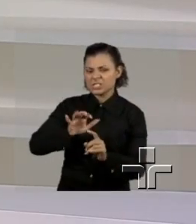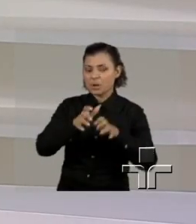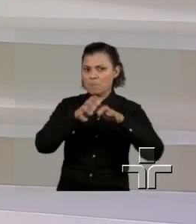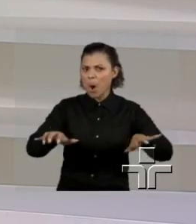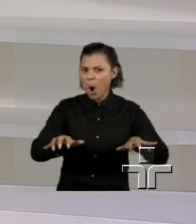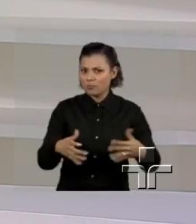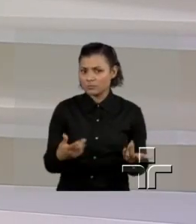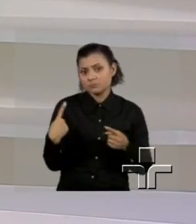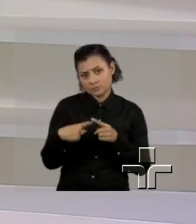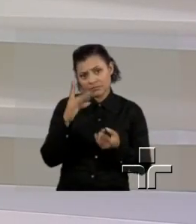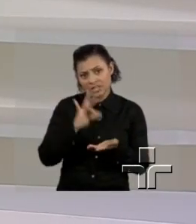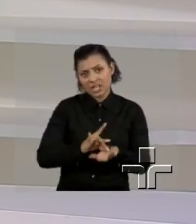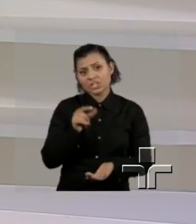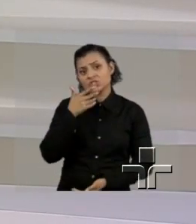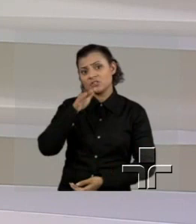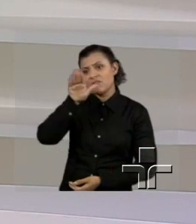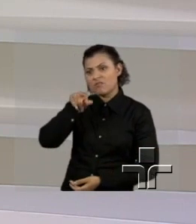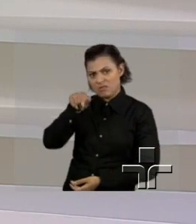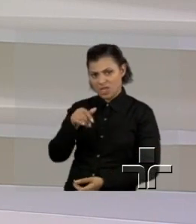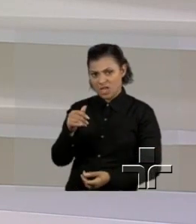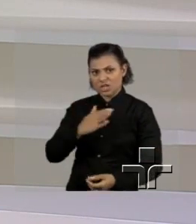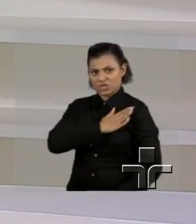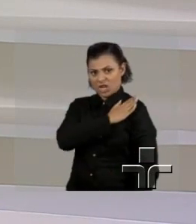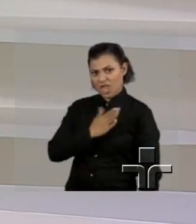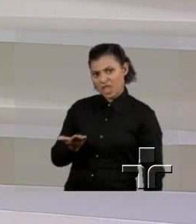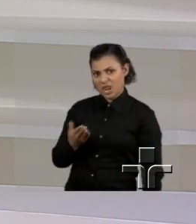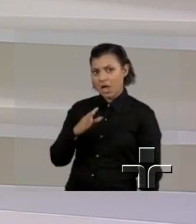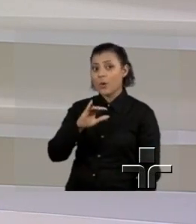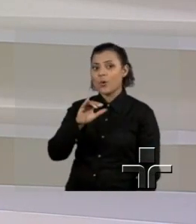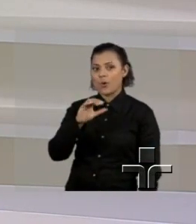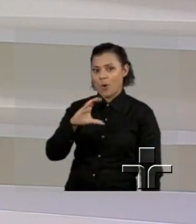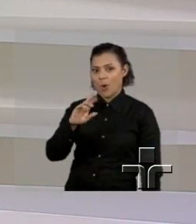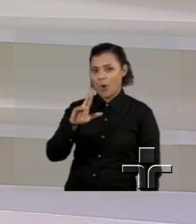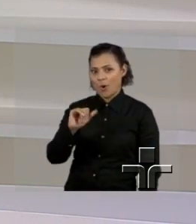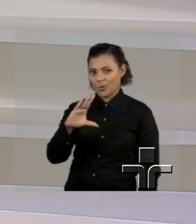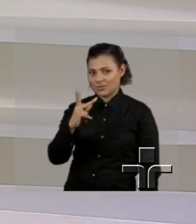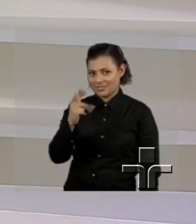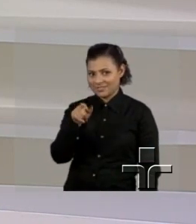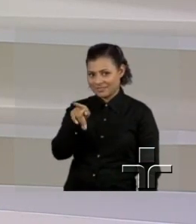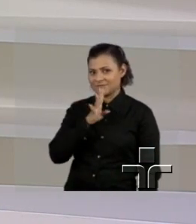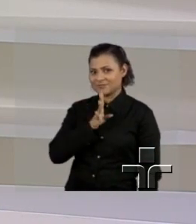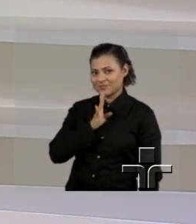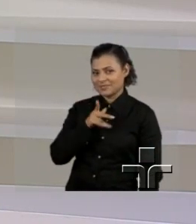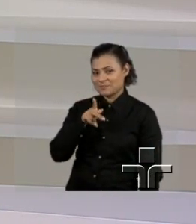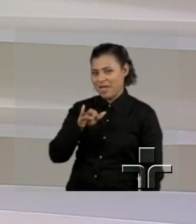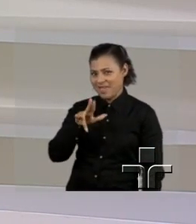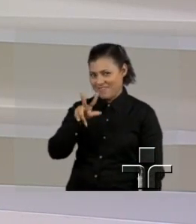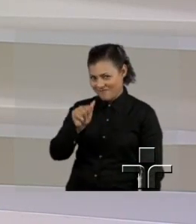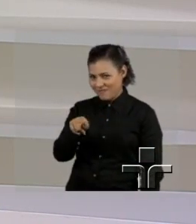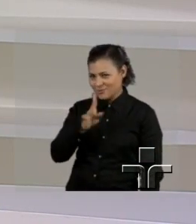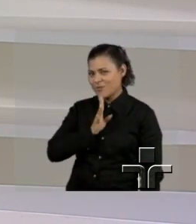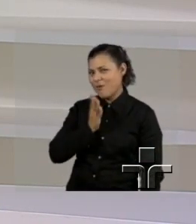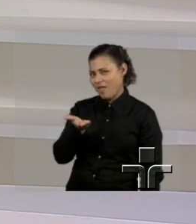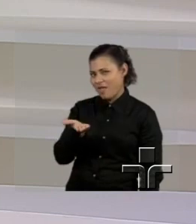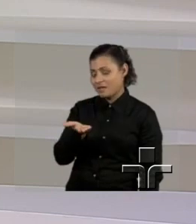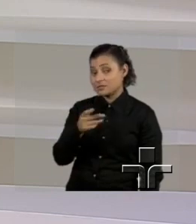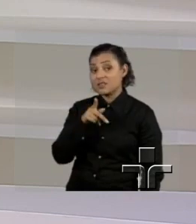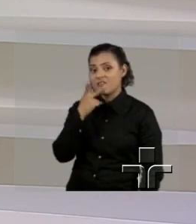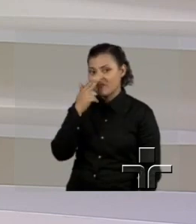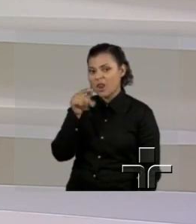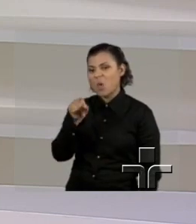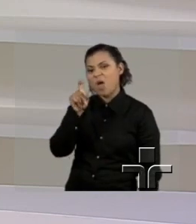com mais profundidade. General, a gente vai para um rápido intervalo. Voltamos em alguns minutos com o general